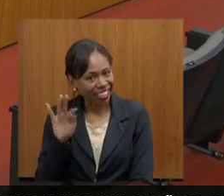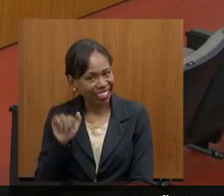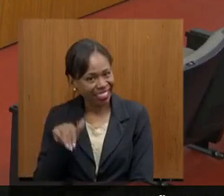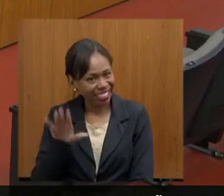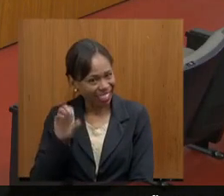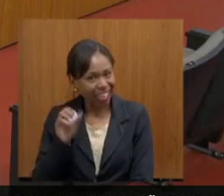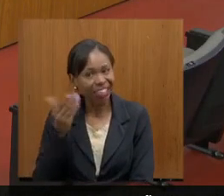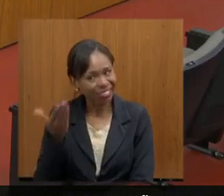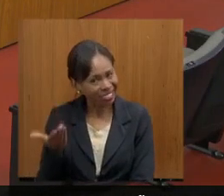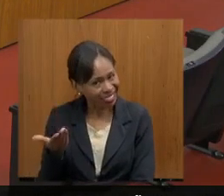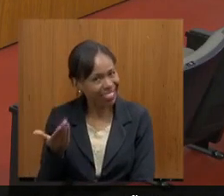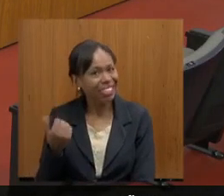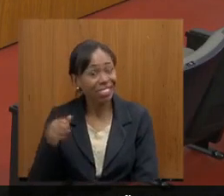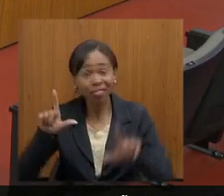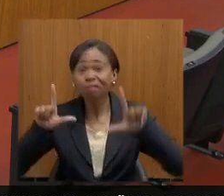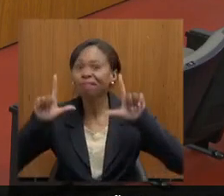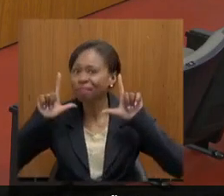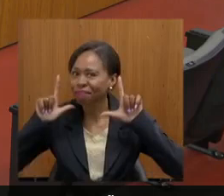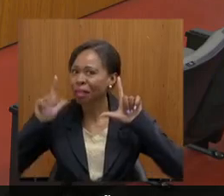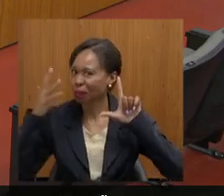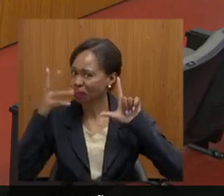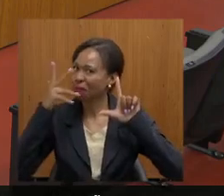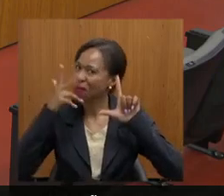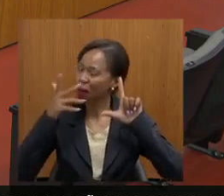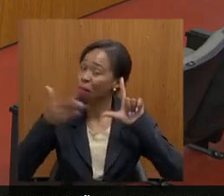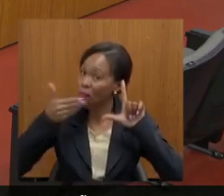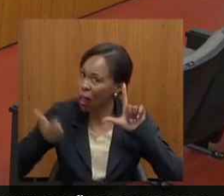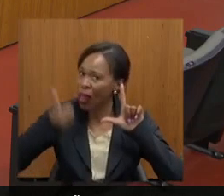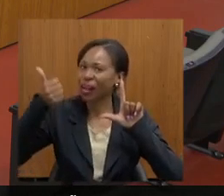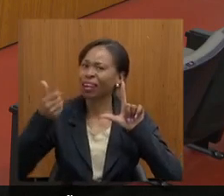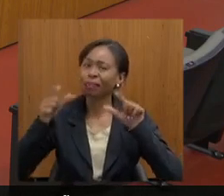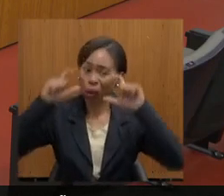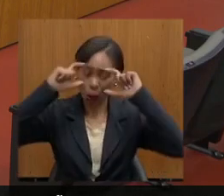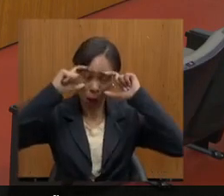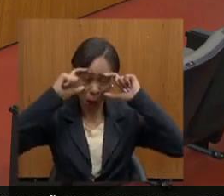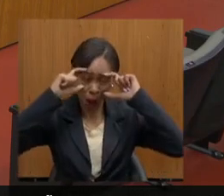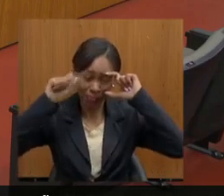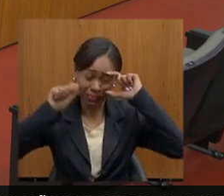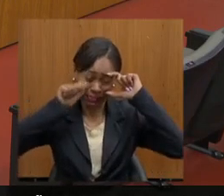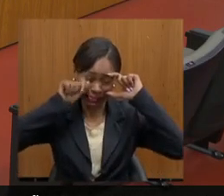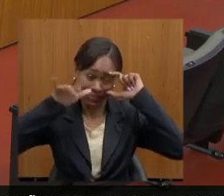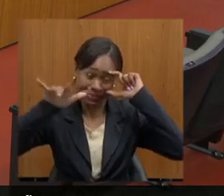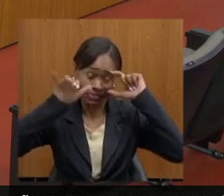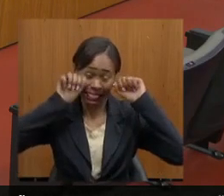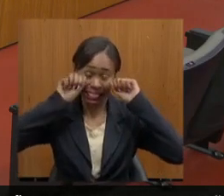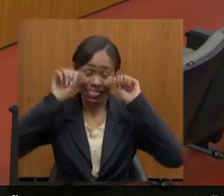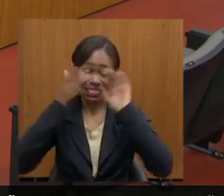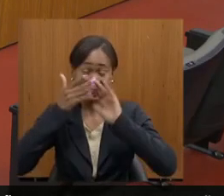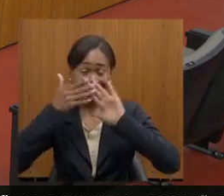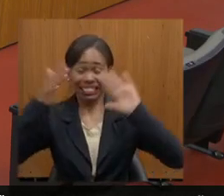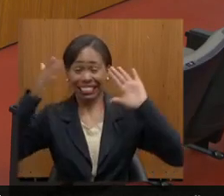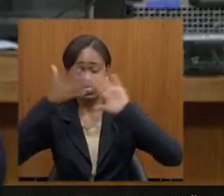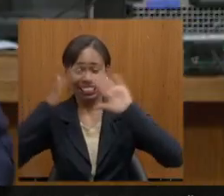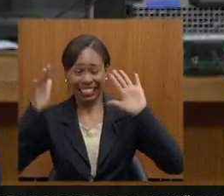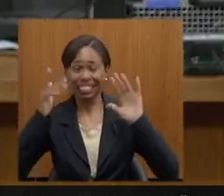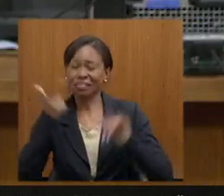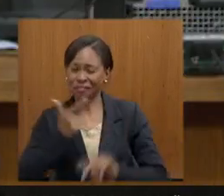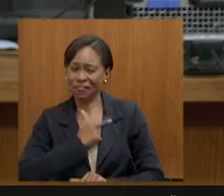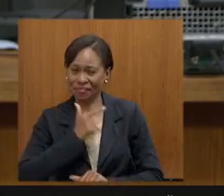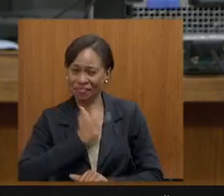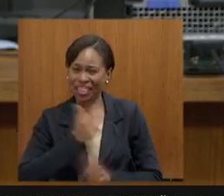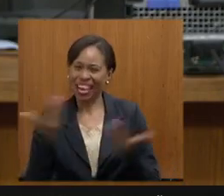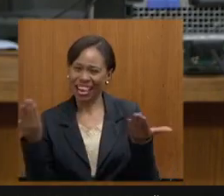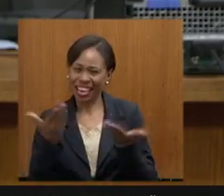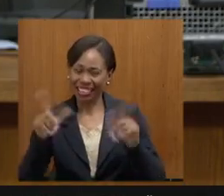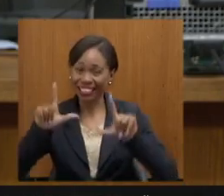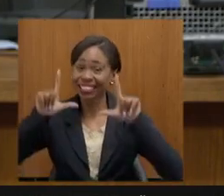mais o pessoal te ver melhor e com óculos que tava dando um reflexo muito feio entendeu que você ficou bem mas